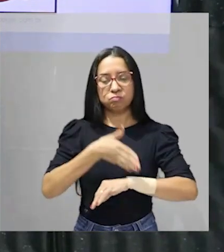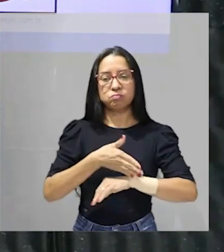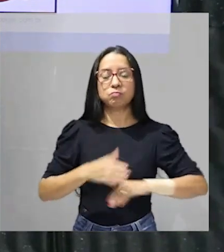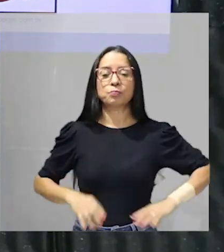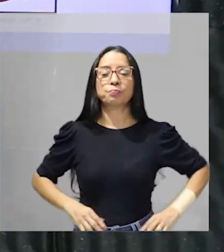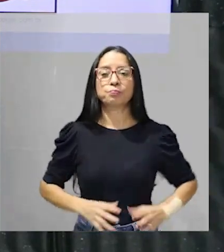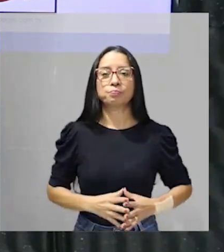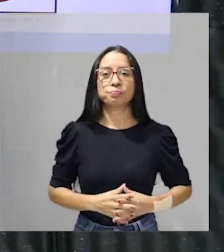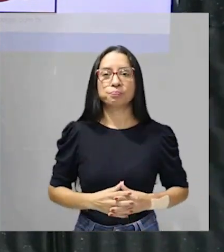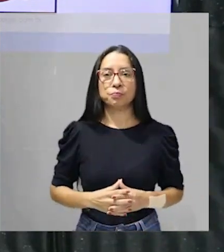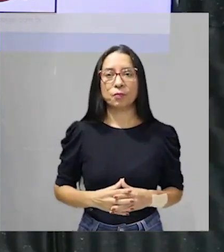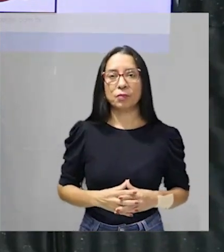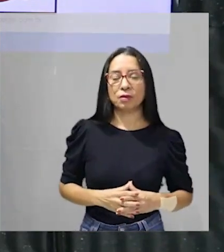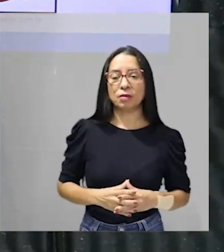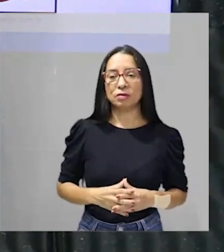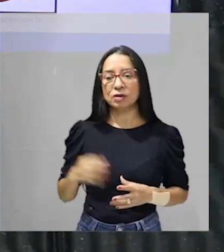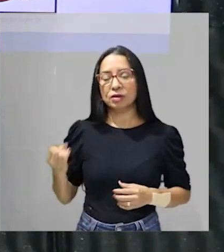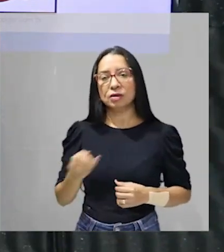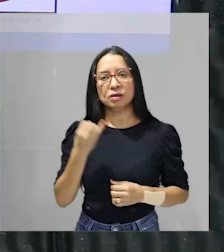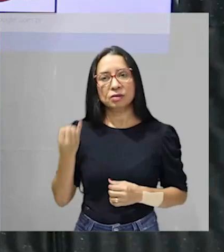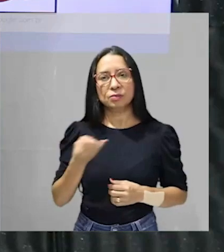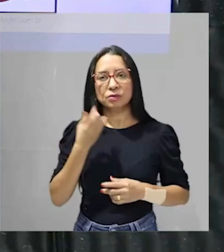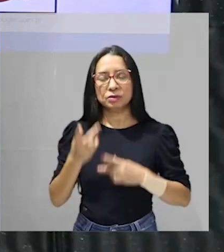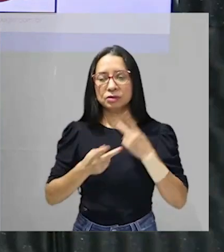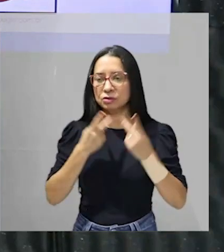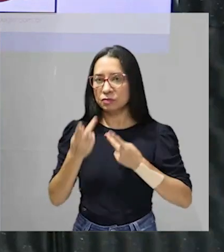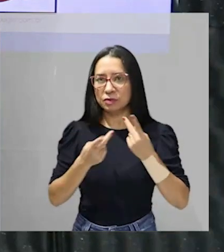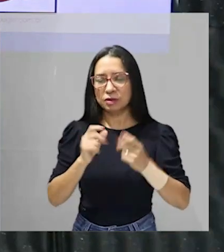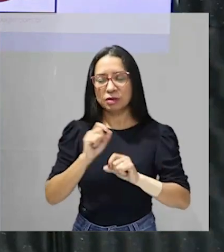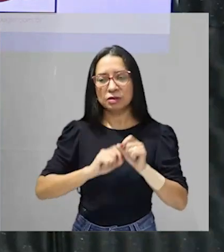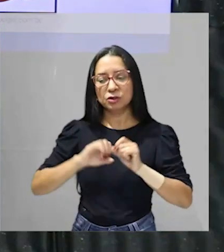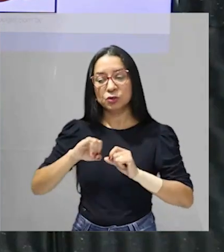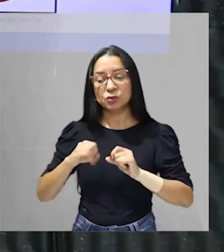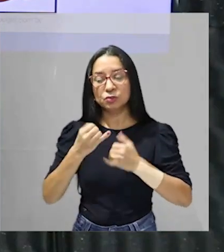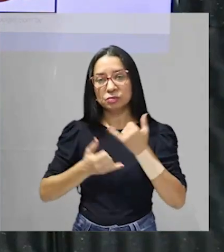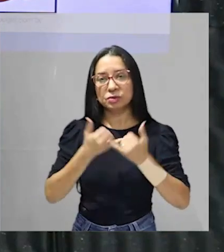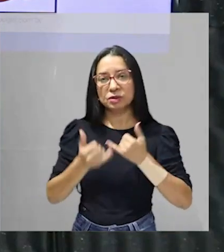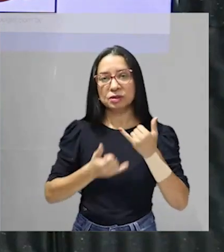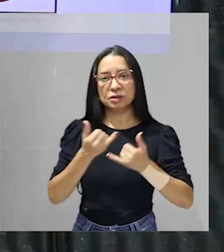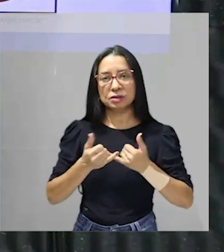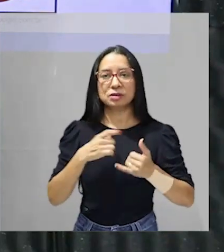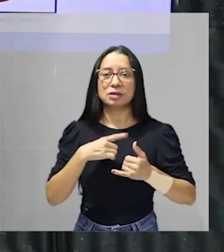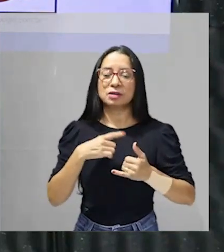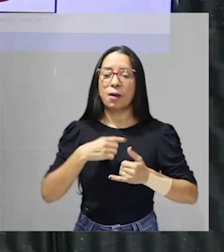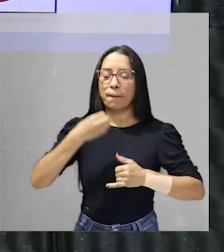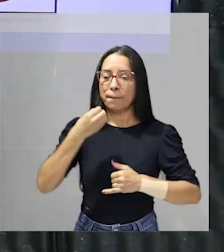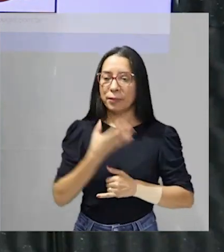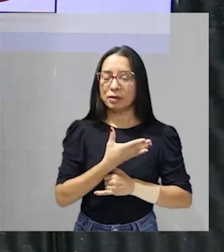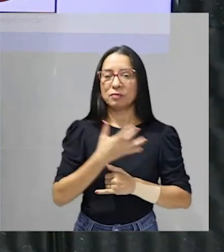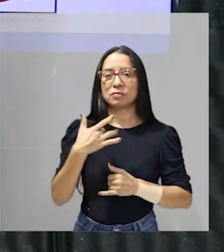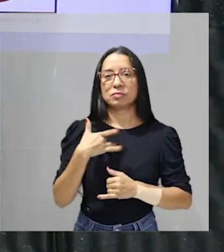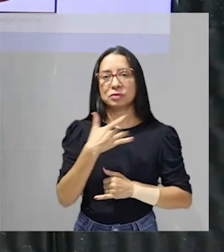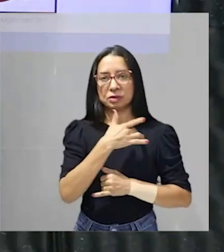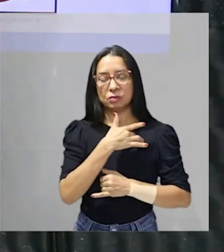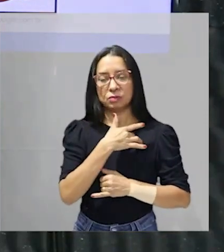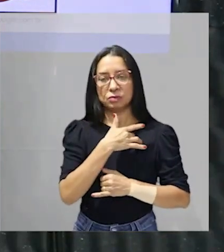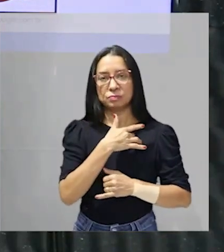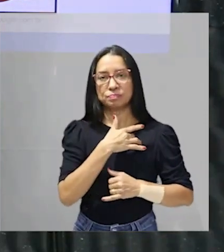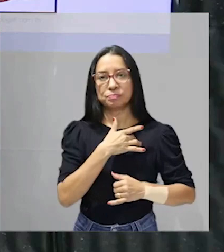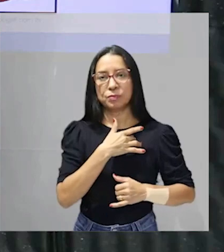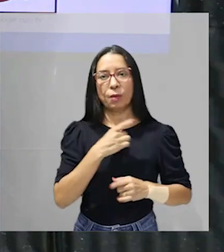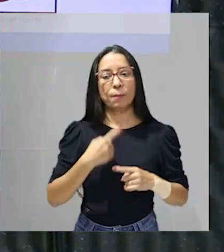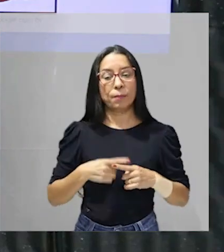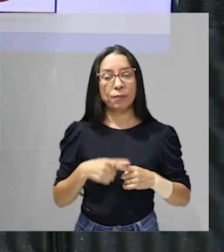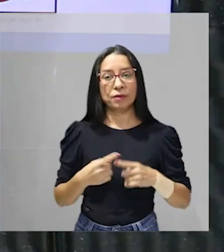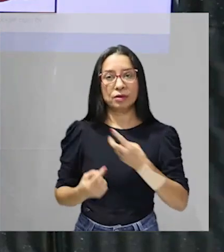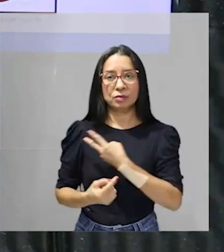os jogos por isso eles estão ali fazendo aquelas unidades temáticas eles geram benefícios para a saúde do indivíduo porque